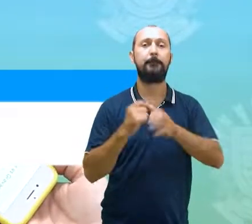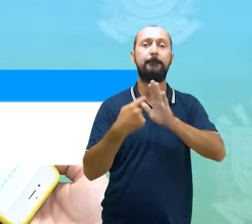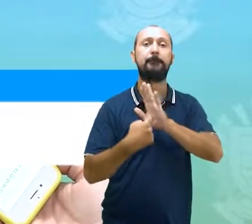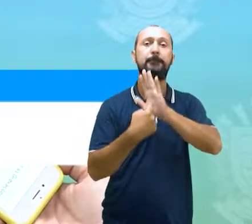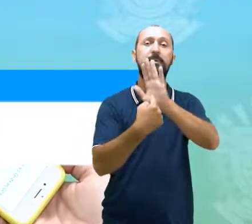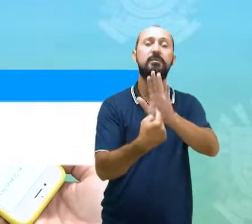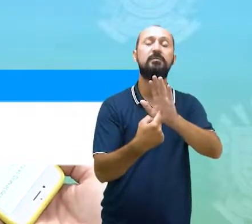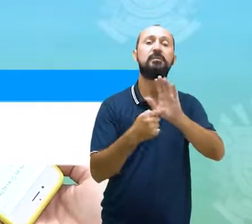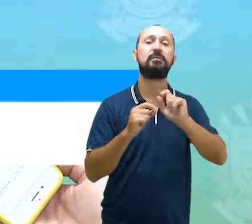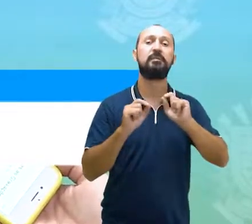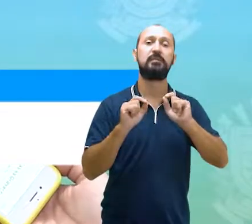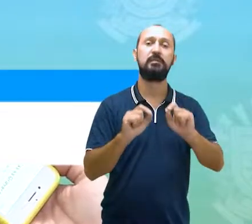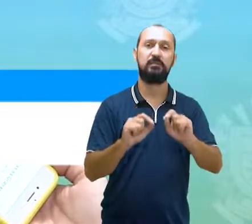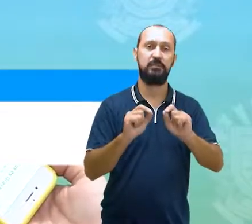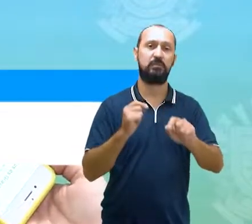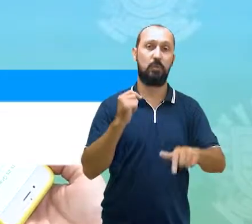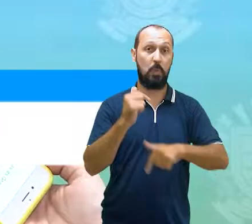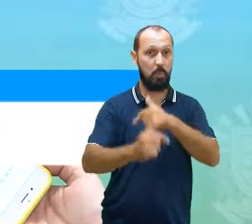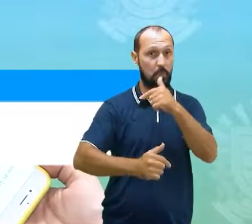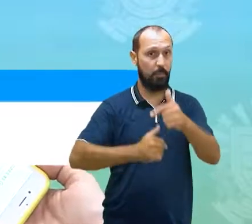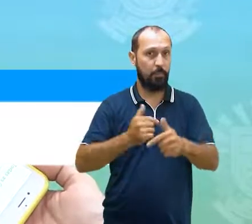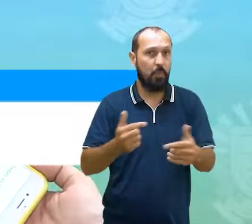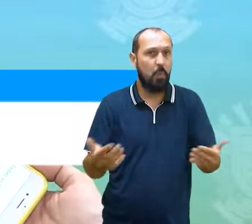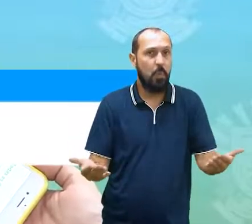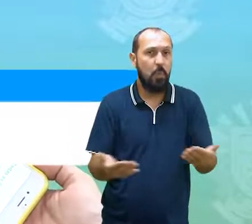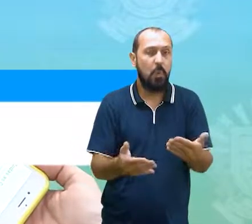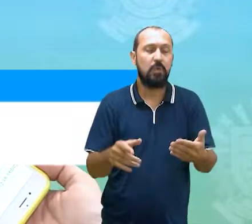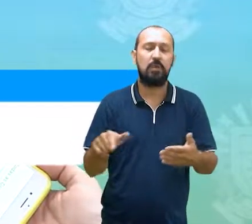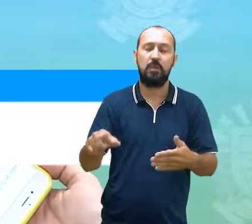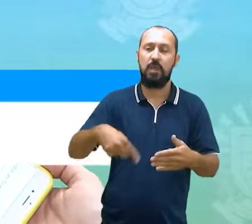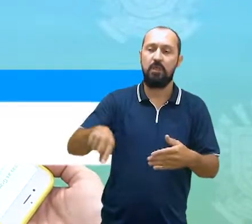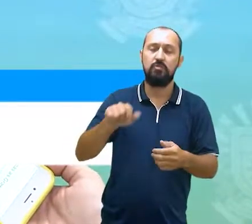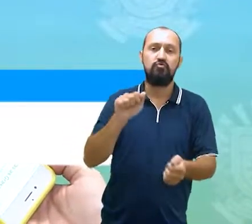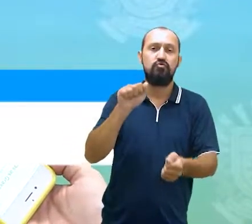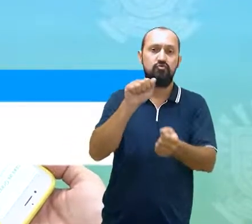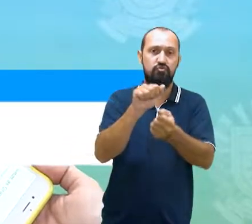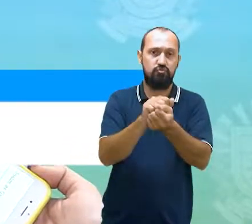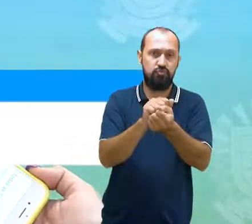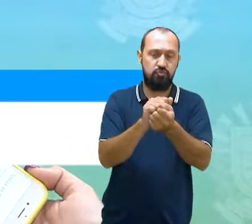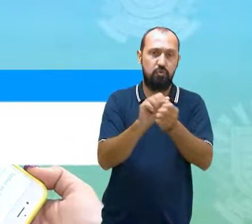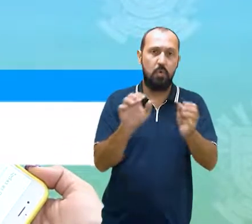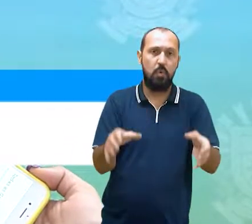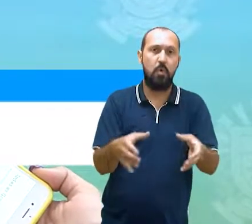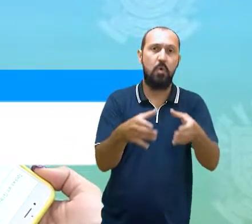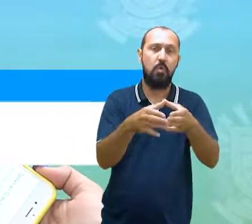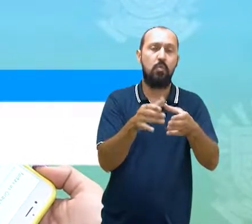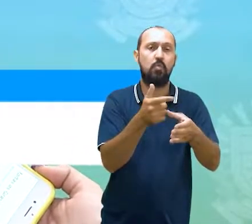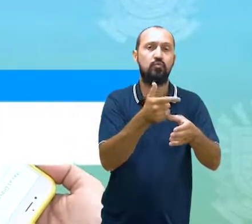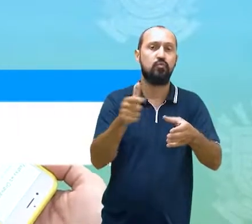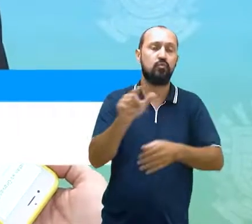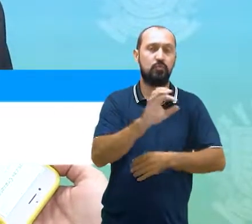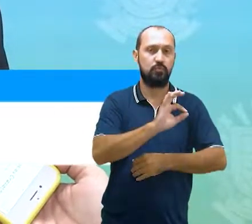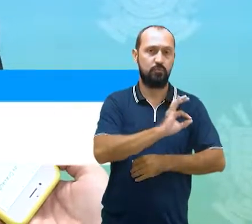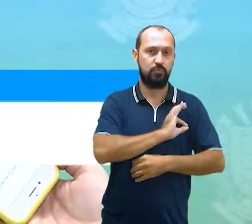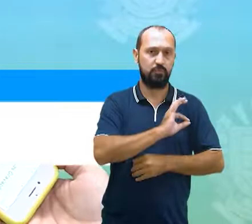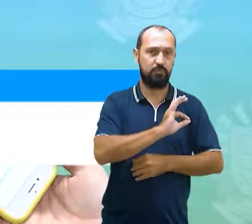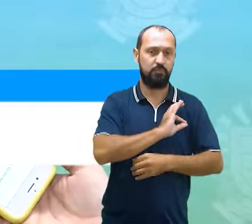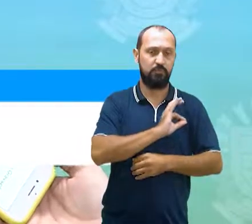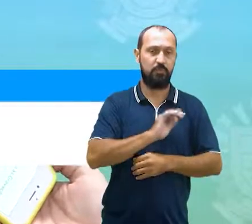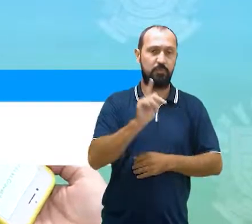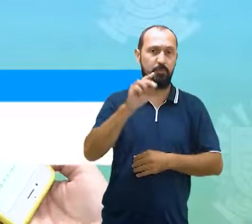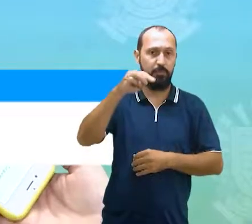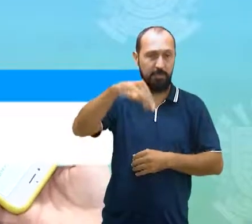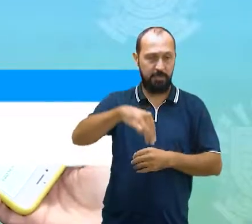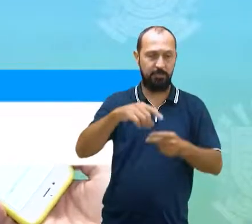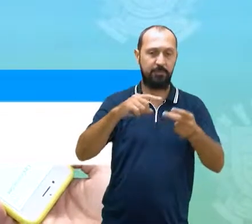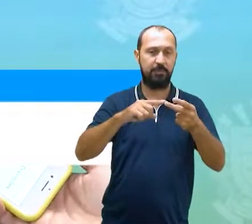e mostrando que esse trabalho que hoje eles prestam, juntamente com todos os outros policiais militares